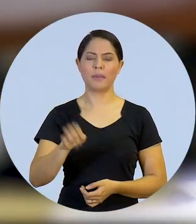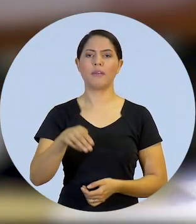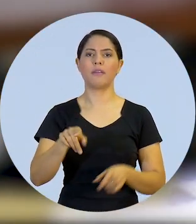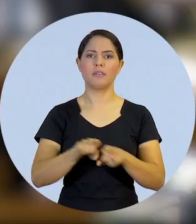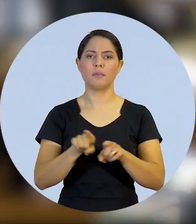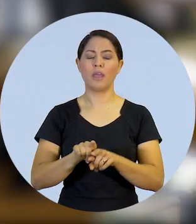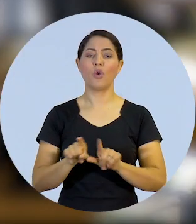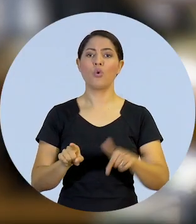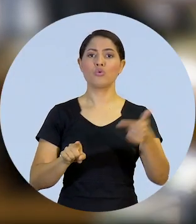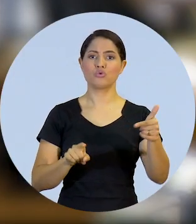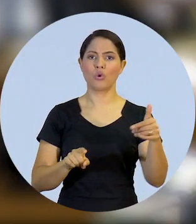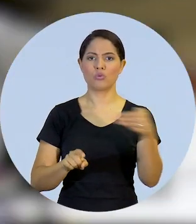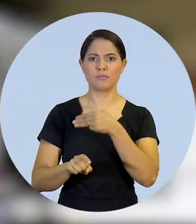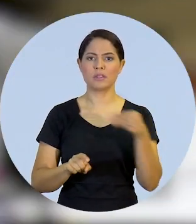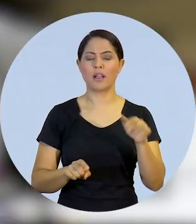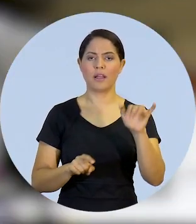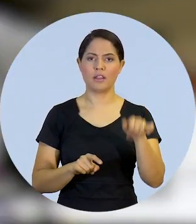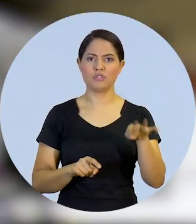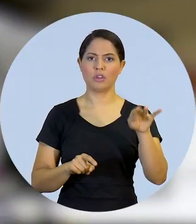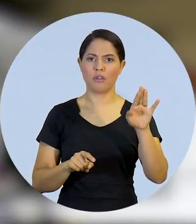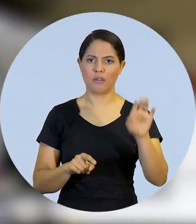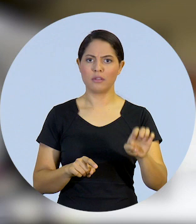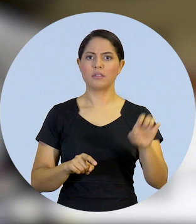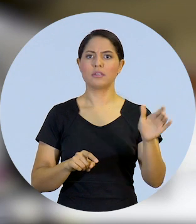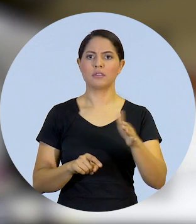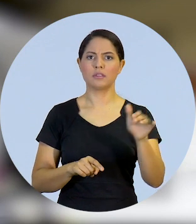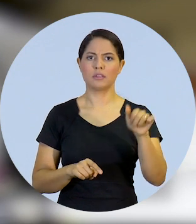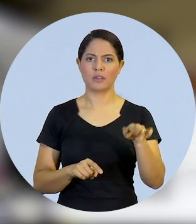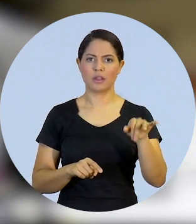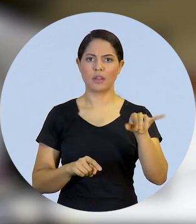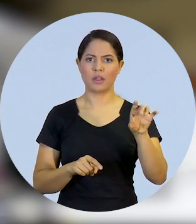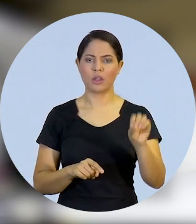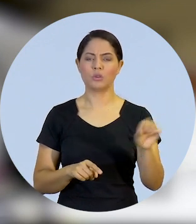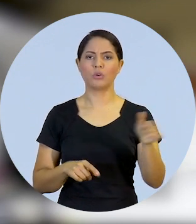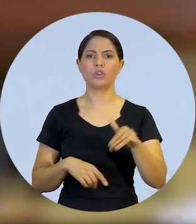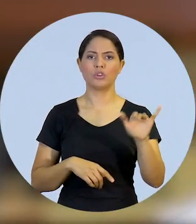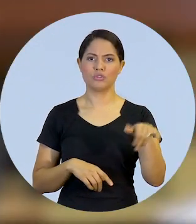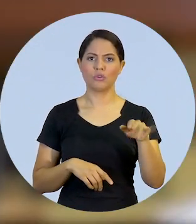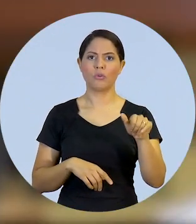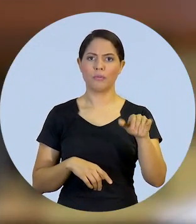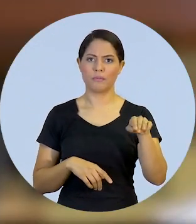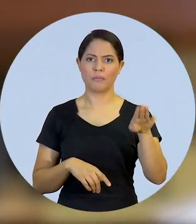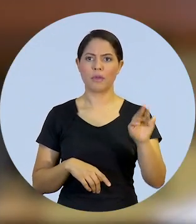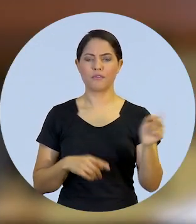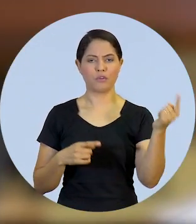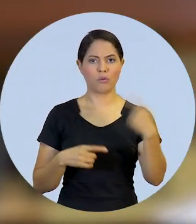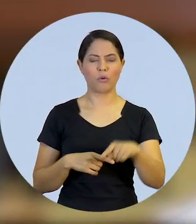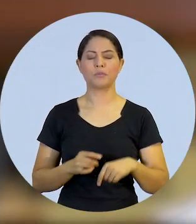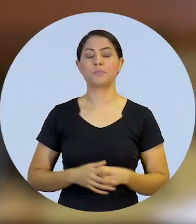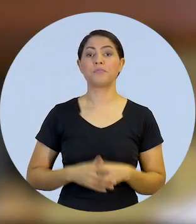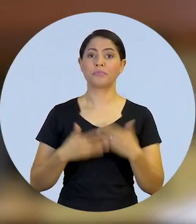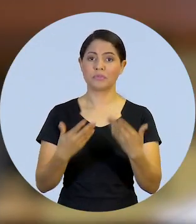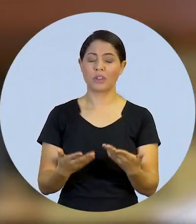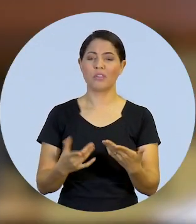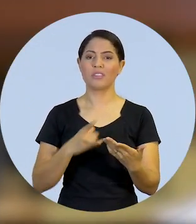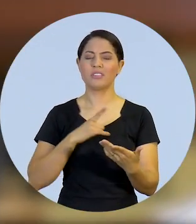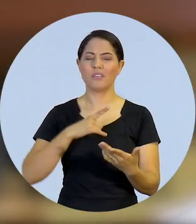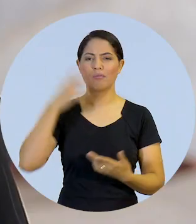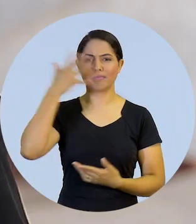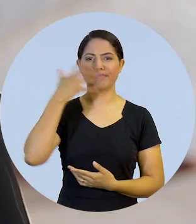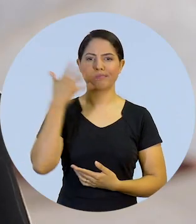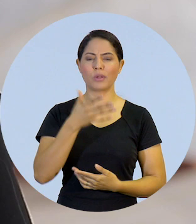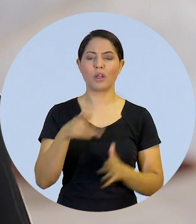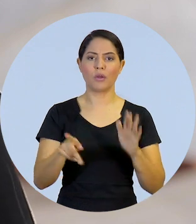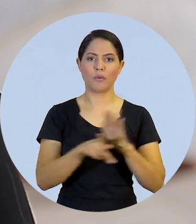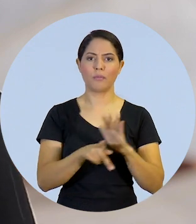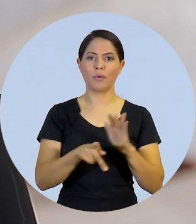Weber e Carmen Lúcia. Contrários ao voto, os ministros Alexandre de Moraes, Ricardo Lewandowski e Gilmar Mendes.